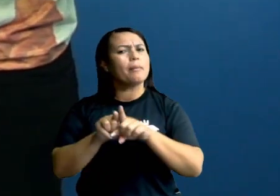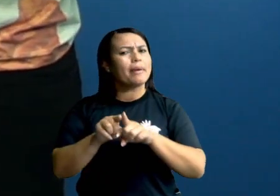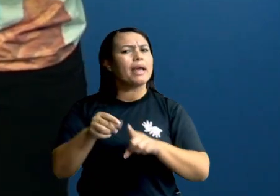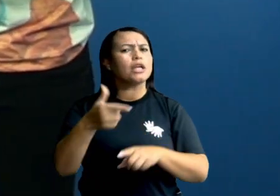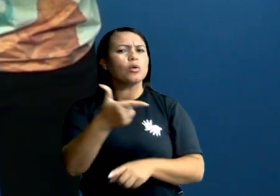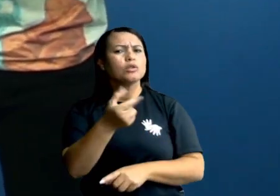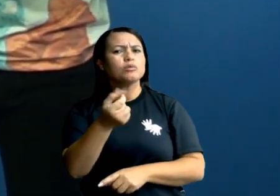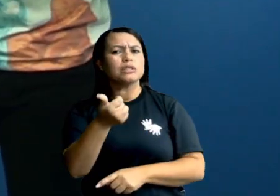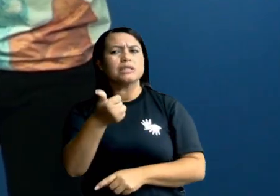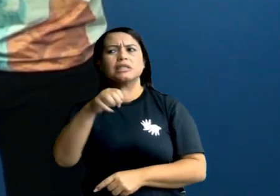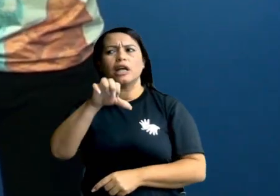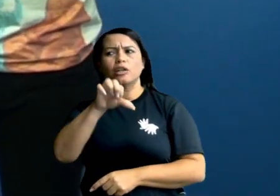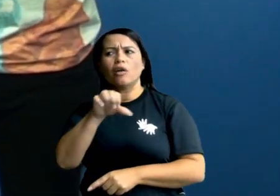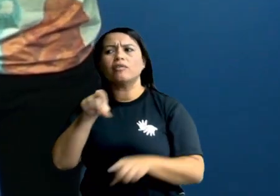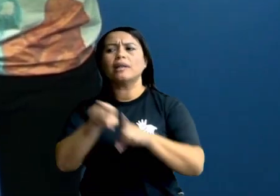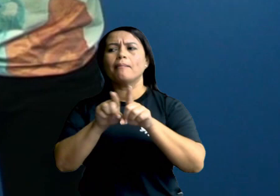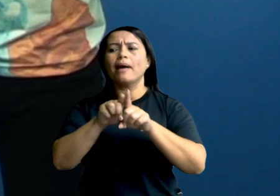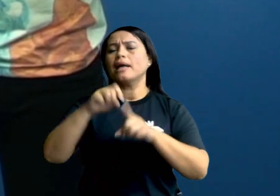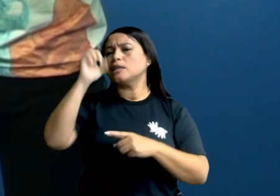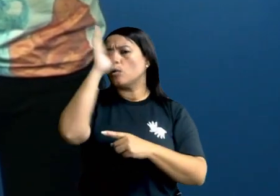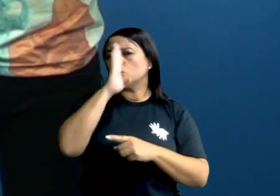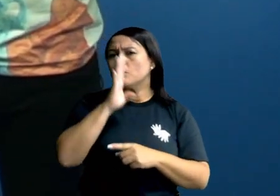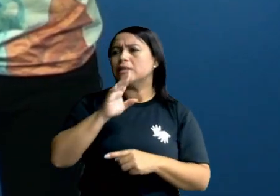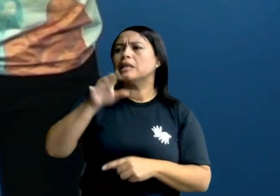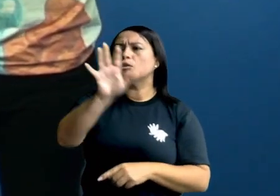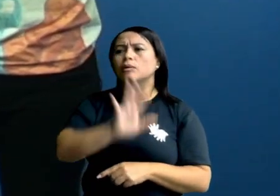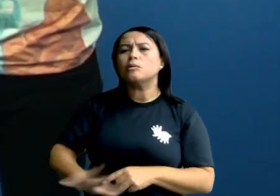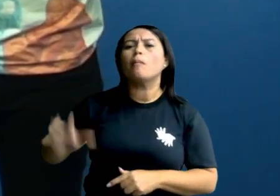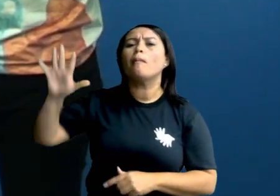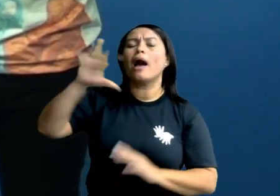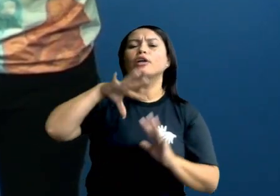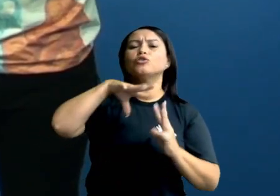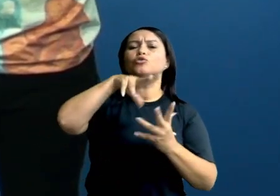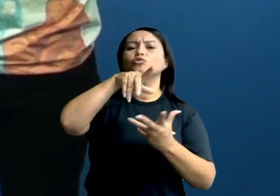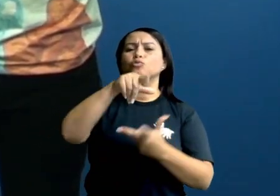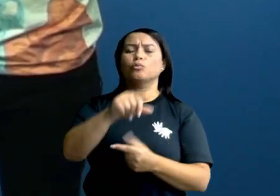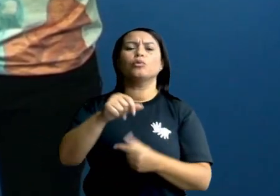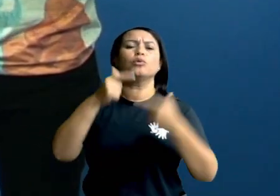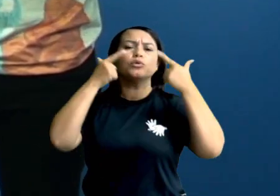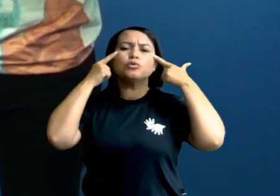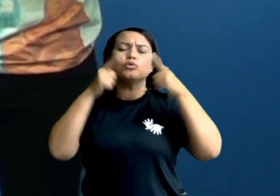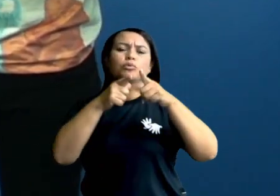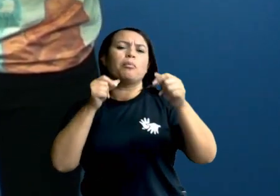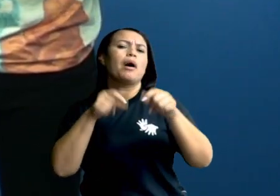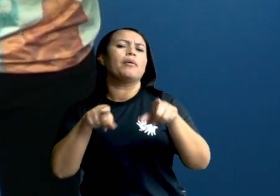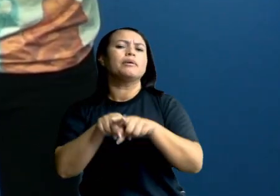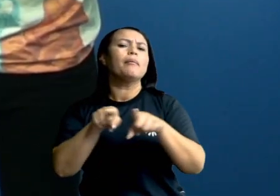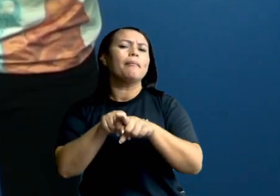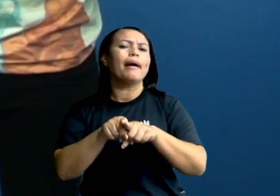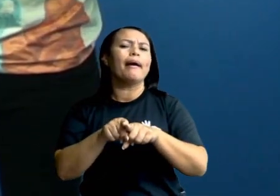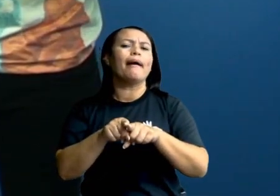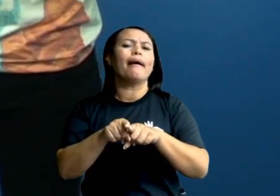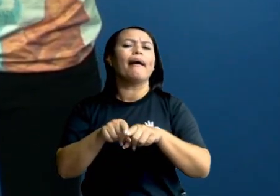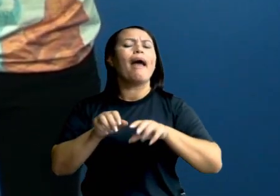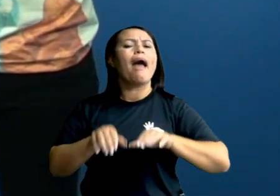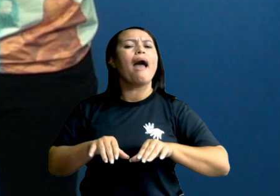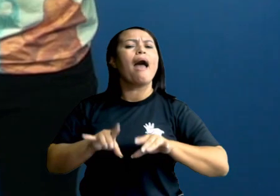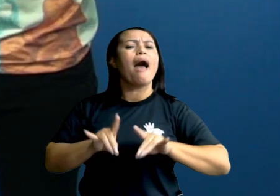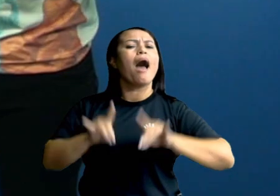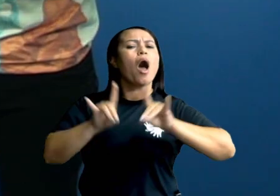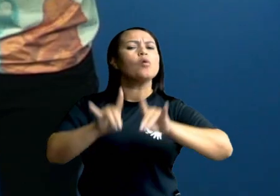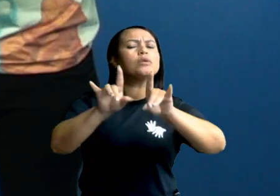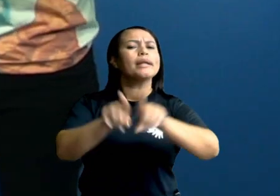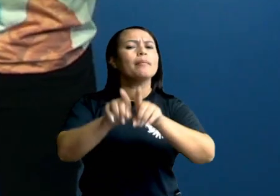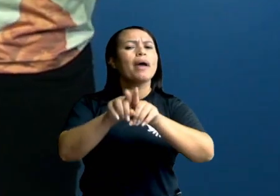uma tendência de brasileiros irem para outras partes do mundo, os Estados Unidos, Canadá, Japão, União Europeia, né, Austrália, Nova Zelândia, esses seriam